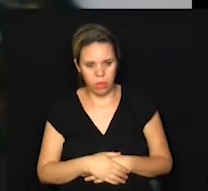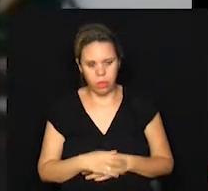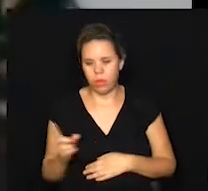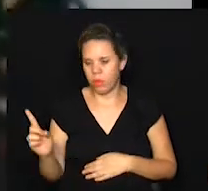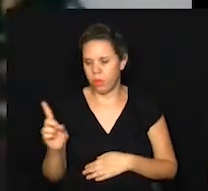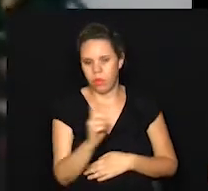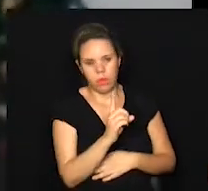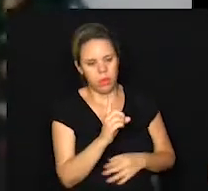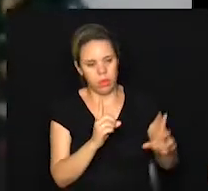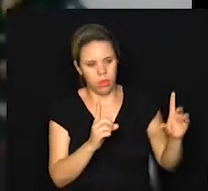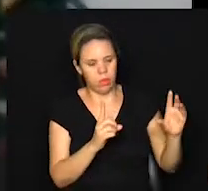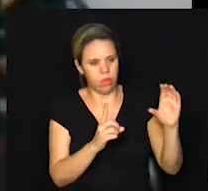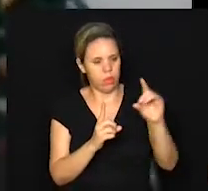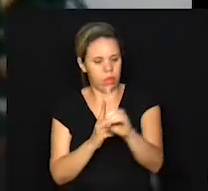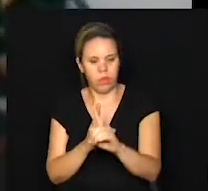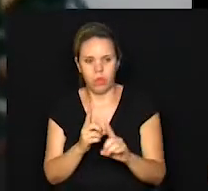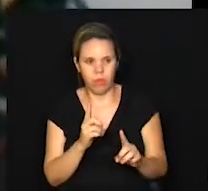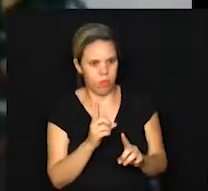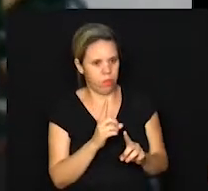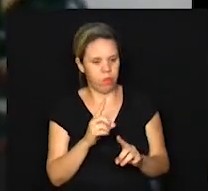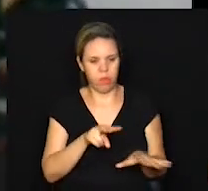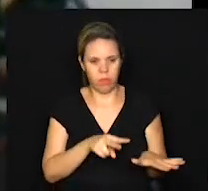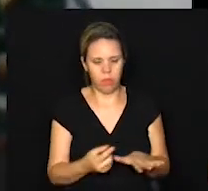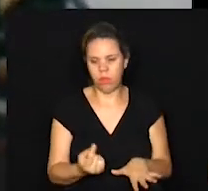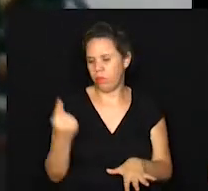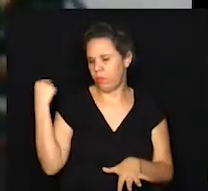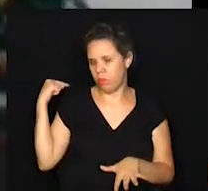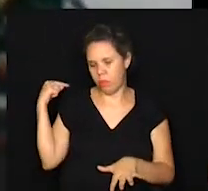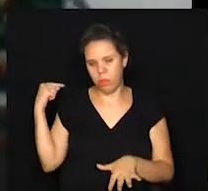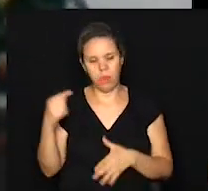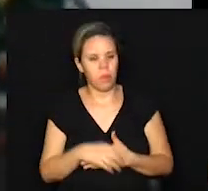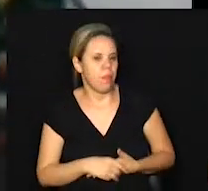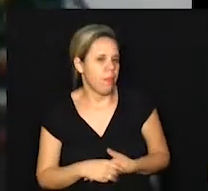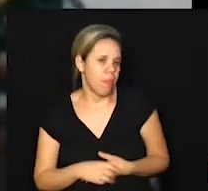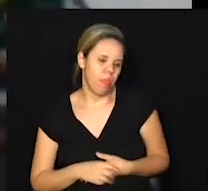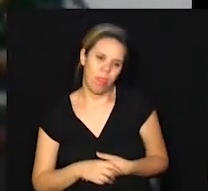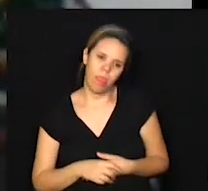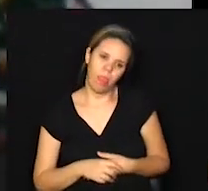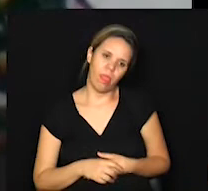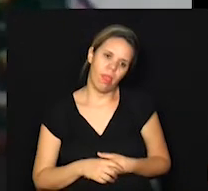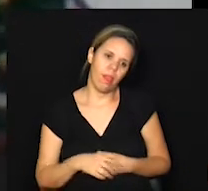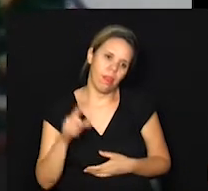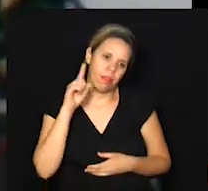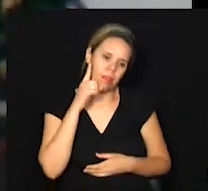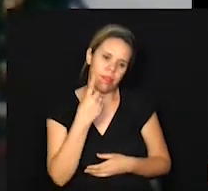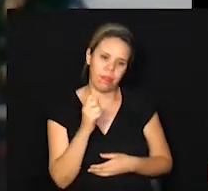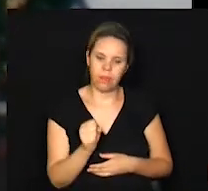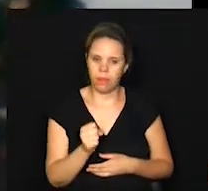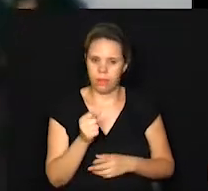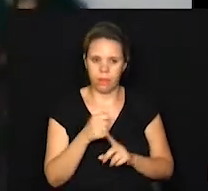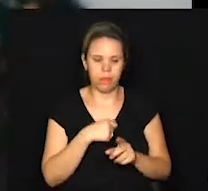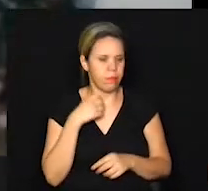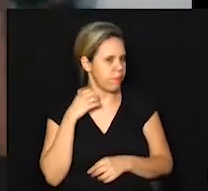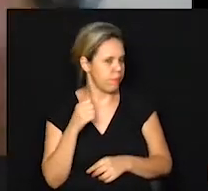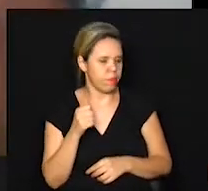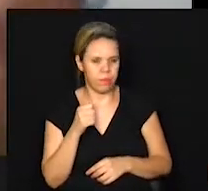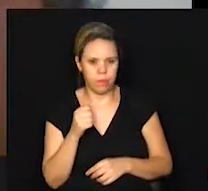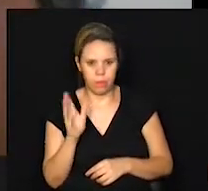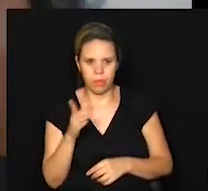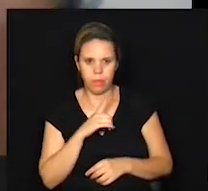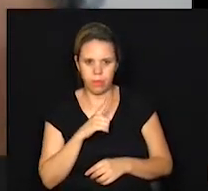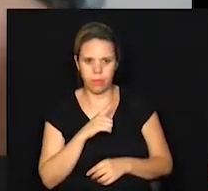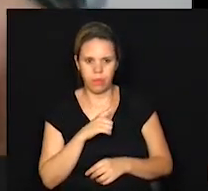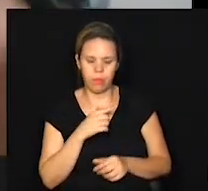coordenação na semana anterior. Eu fui na coordenação no dia 18 de abril. Eu já tinha